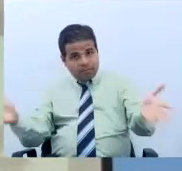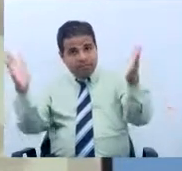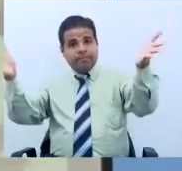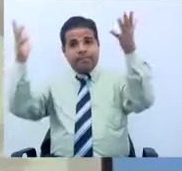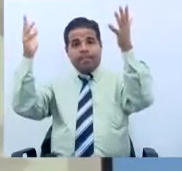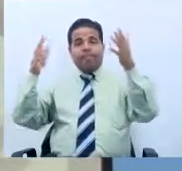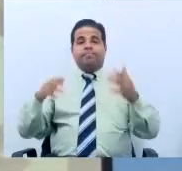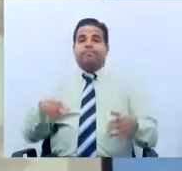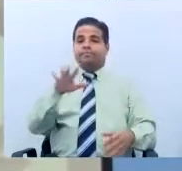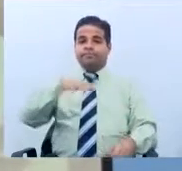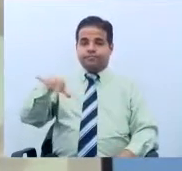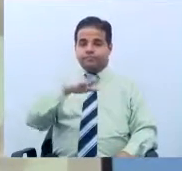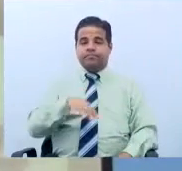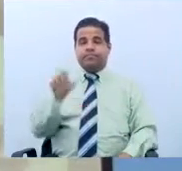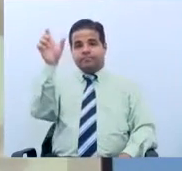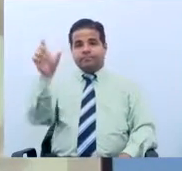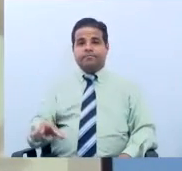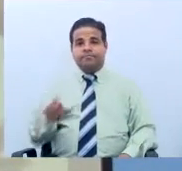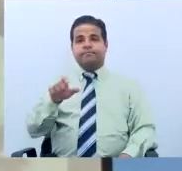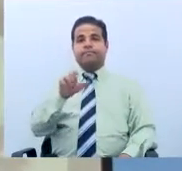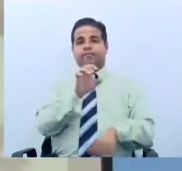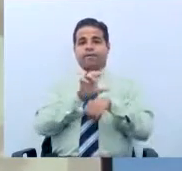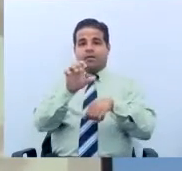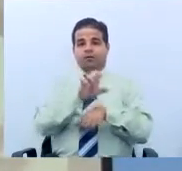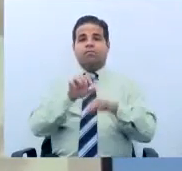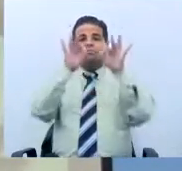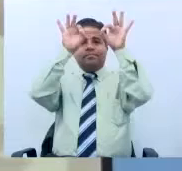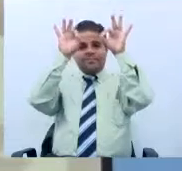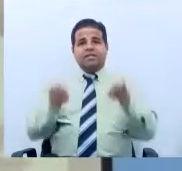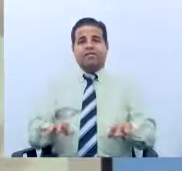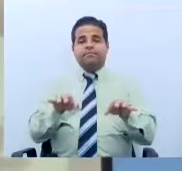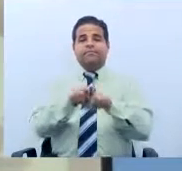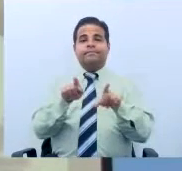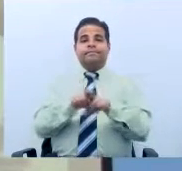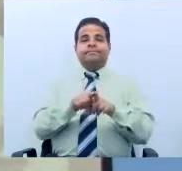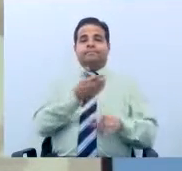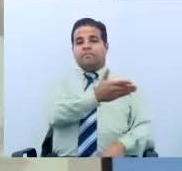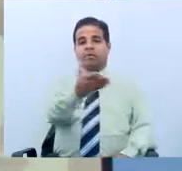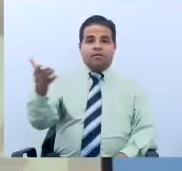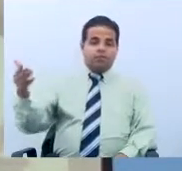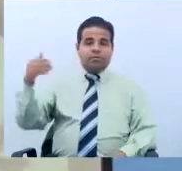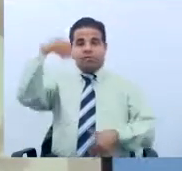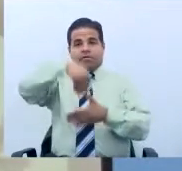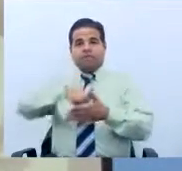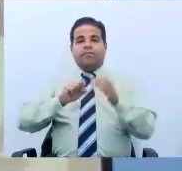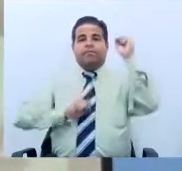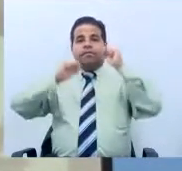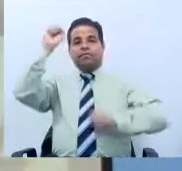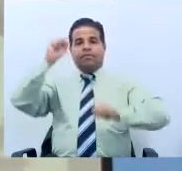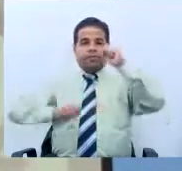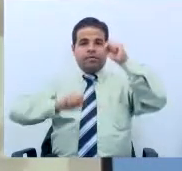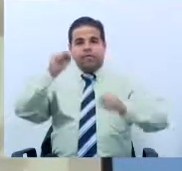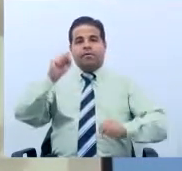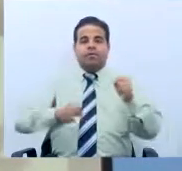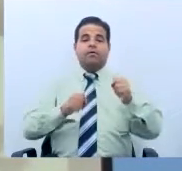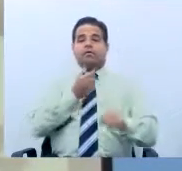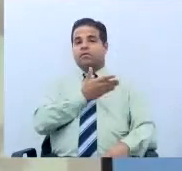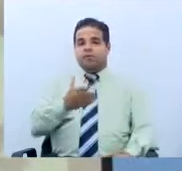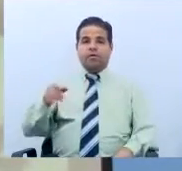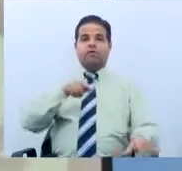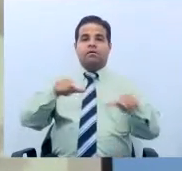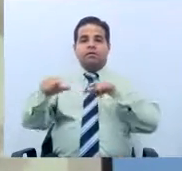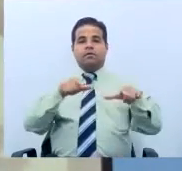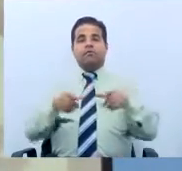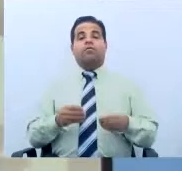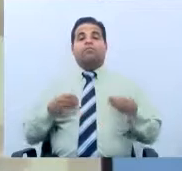a estimular o empreendedorismo. Vamos garantir a inserção do cidadão no mercado formal de trabalho.